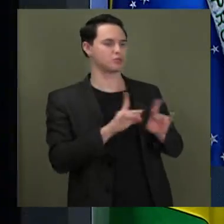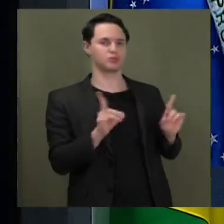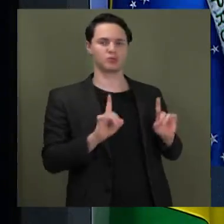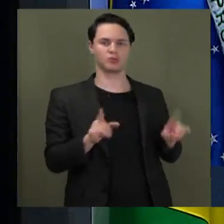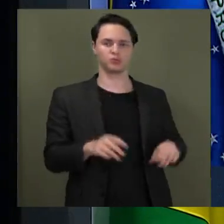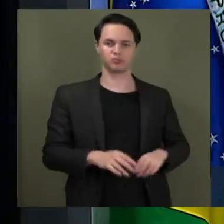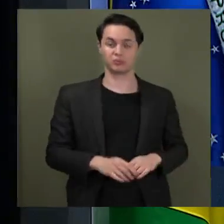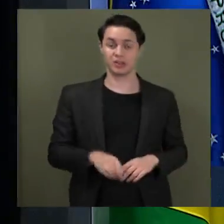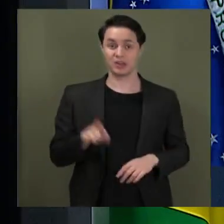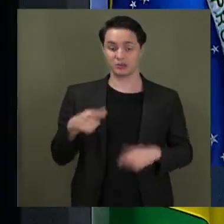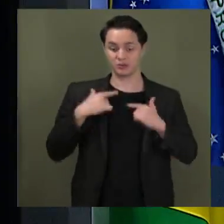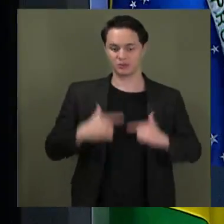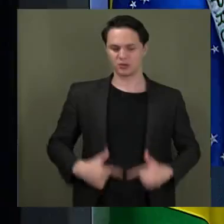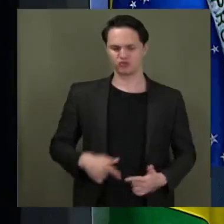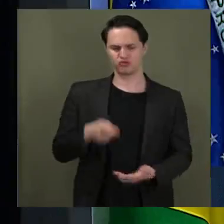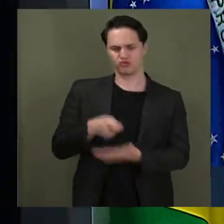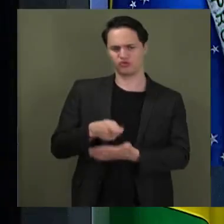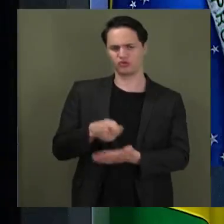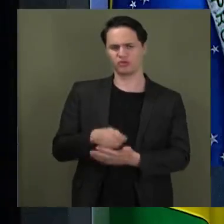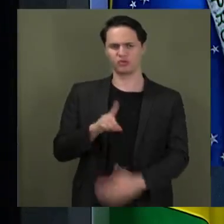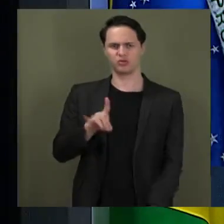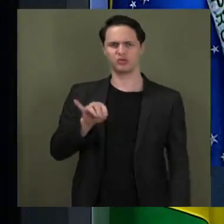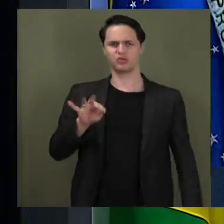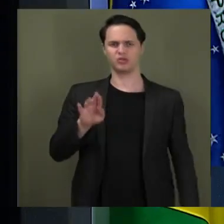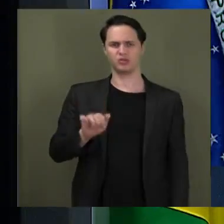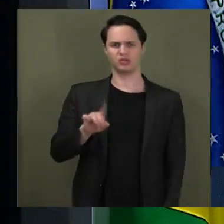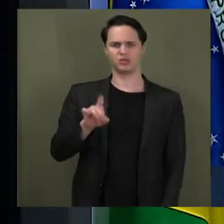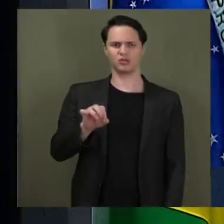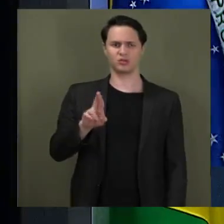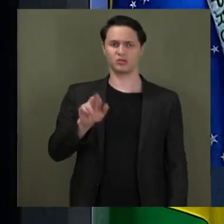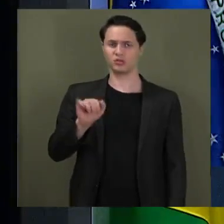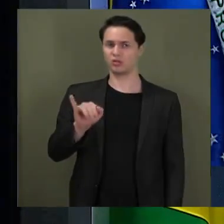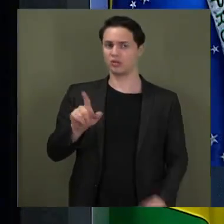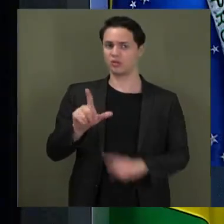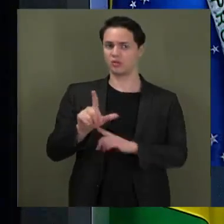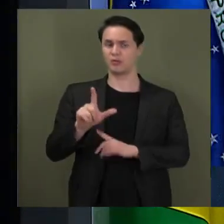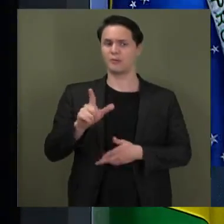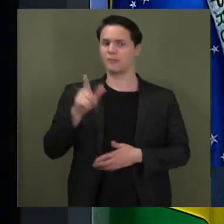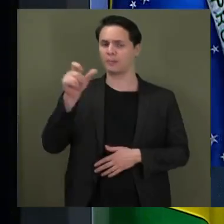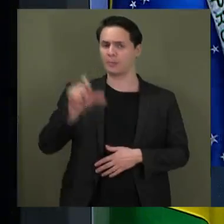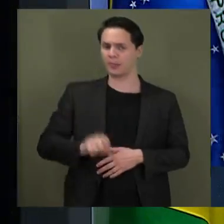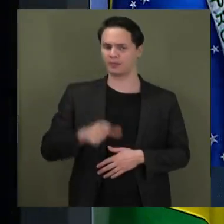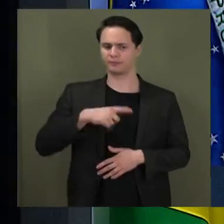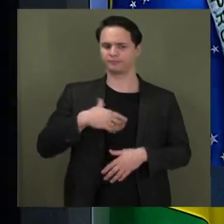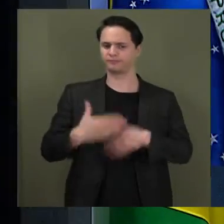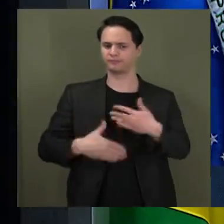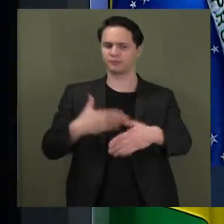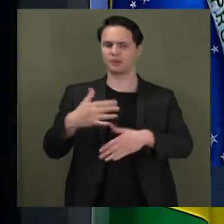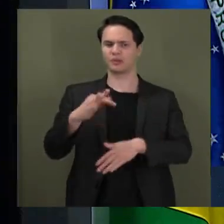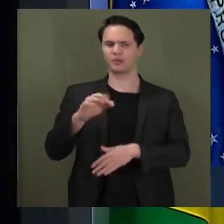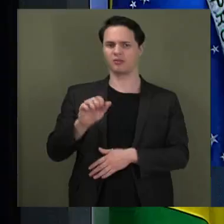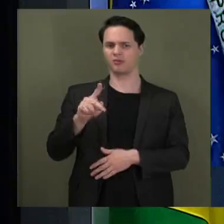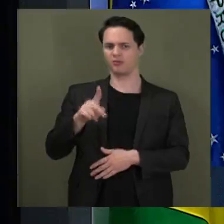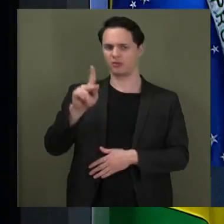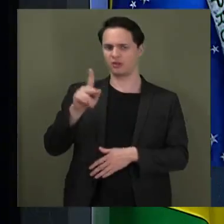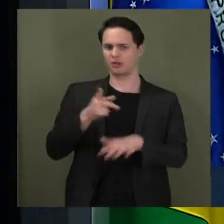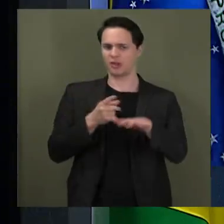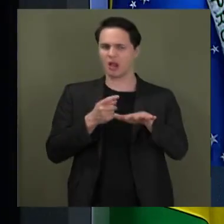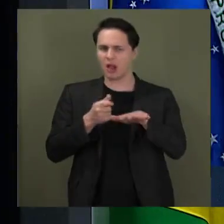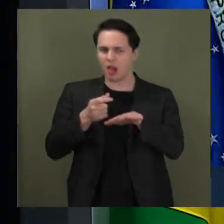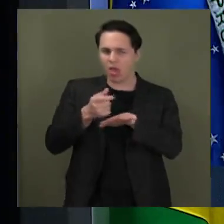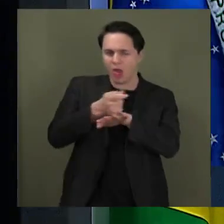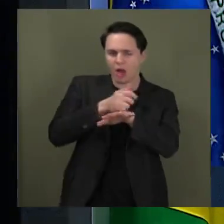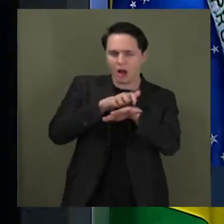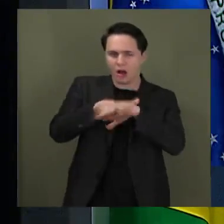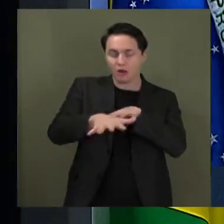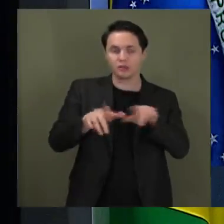comportamento ditatorial vem se consolidando e se agravando através dos inquéritos da fake news e também do dia 8